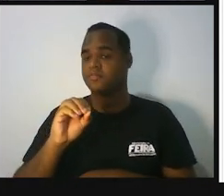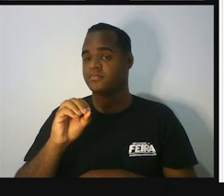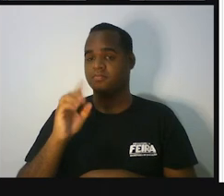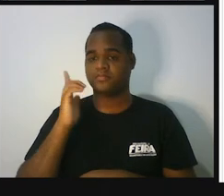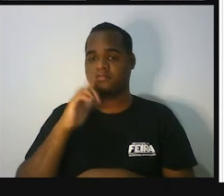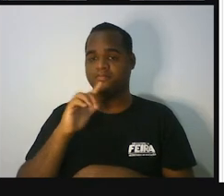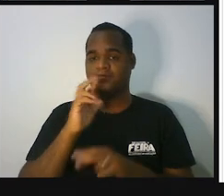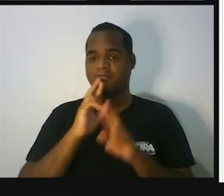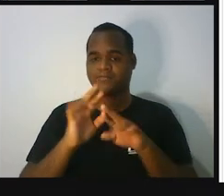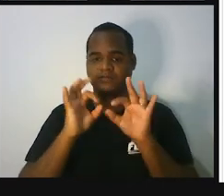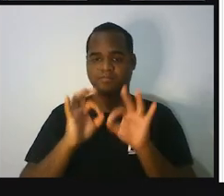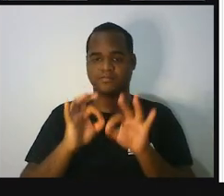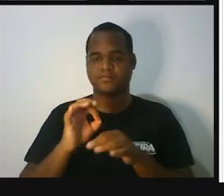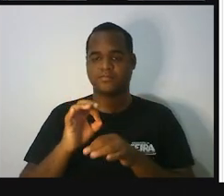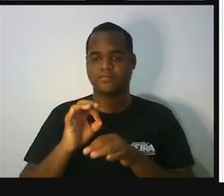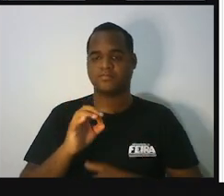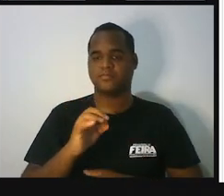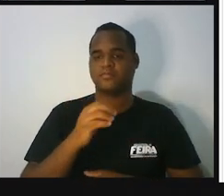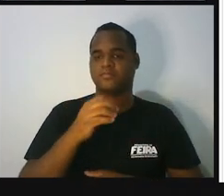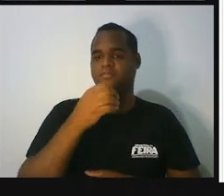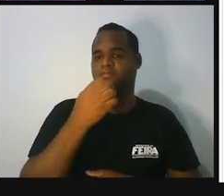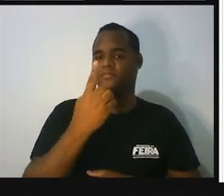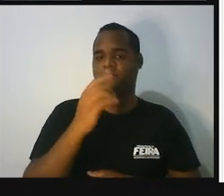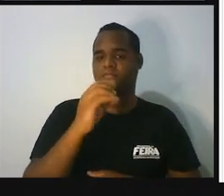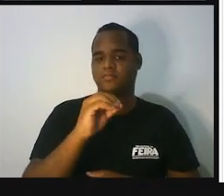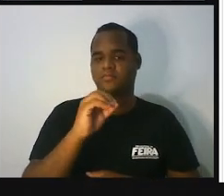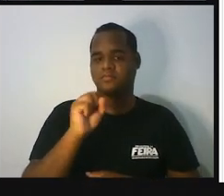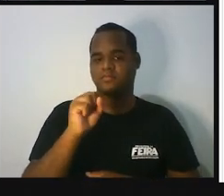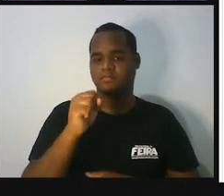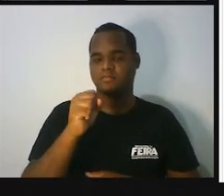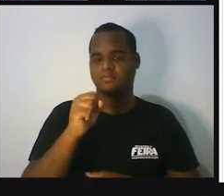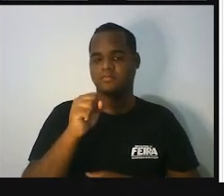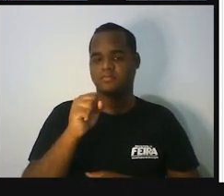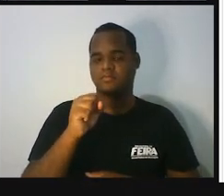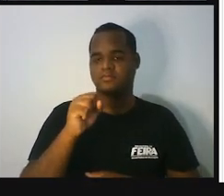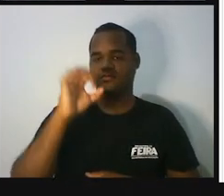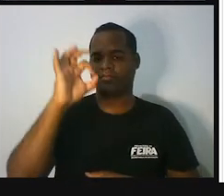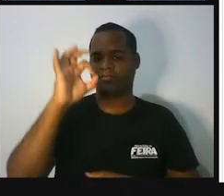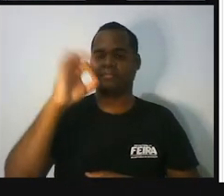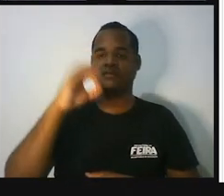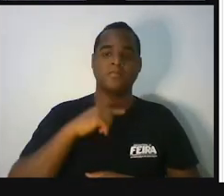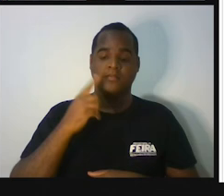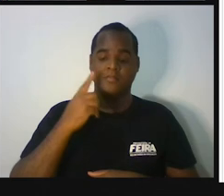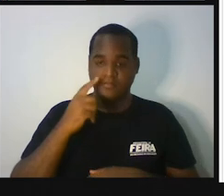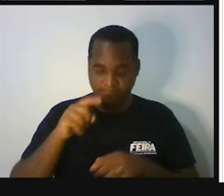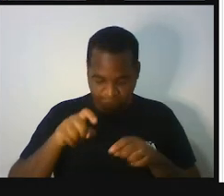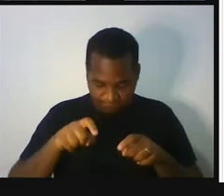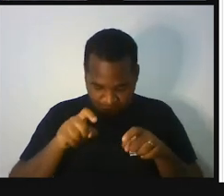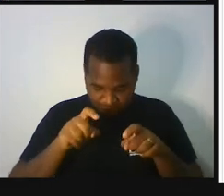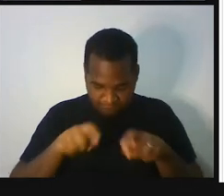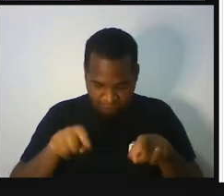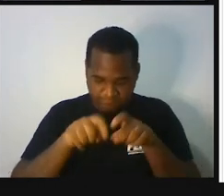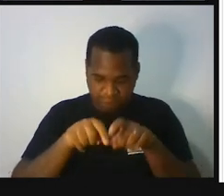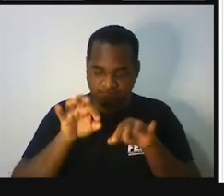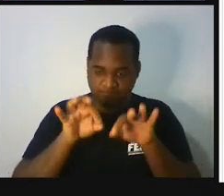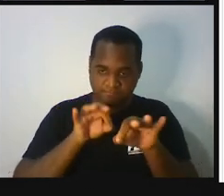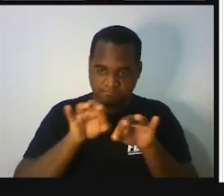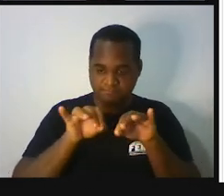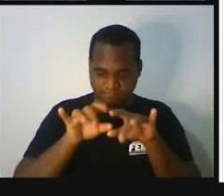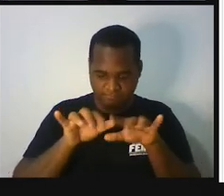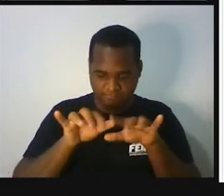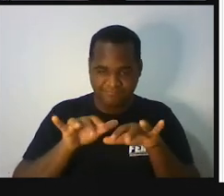é 108 graus. Eu, às vezes, olho para baixo para